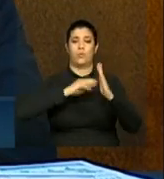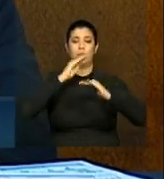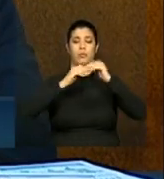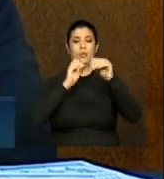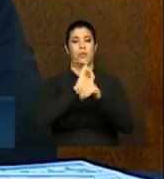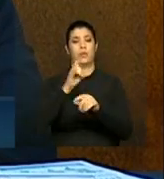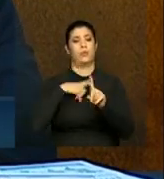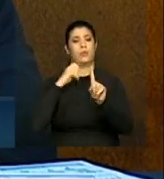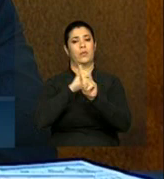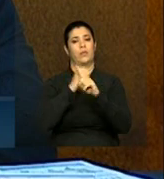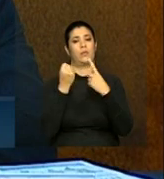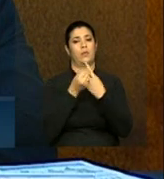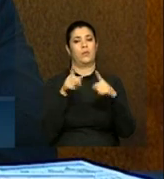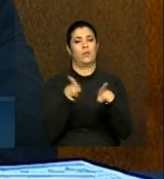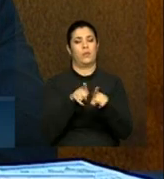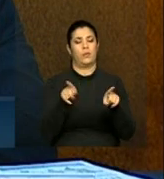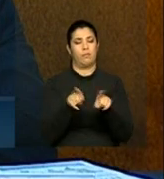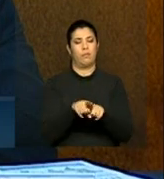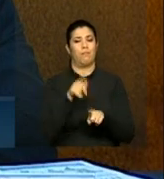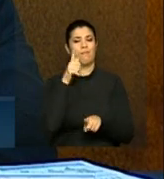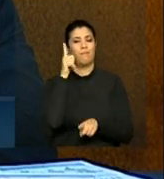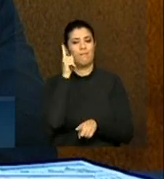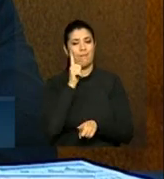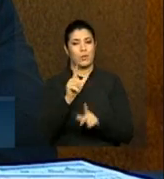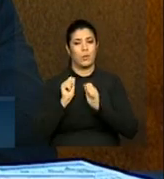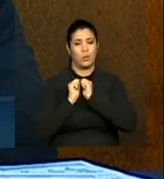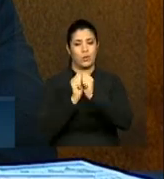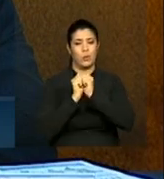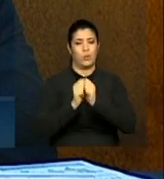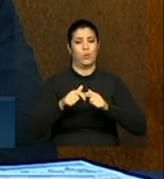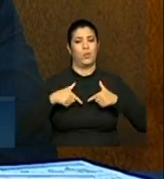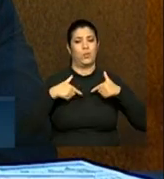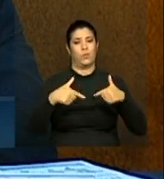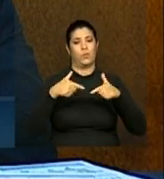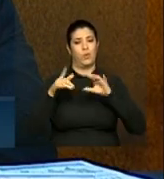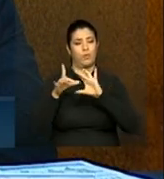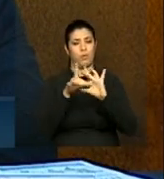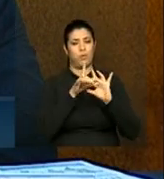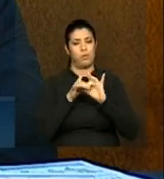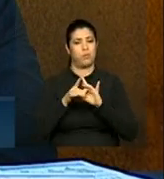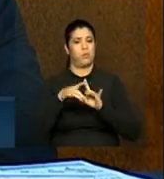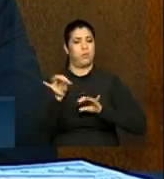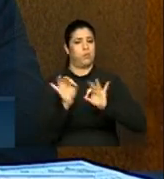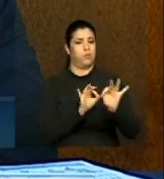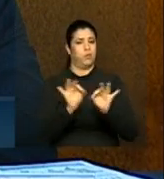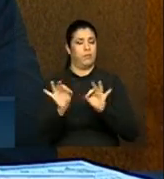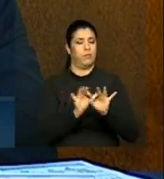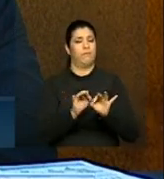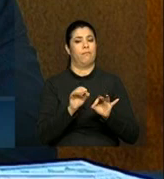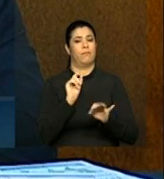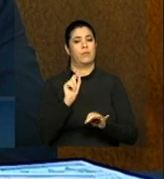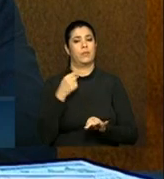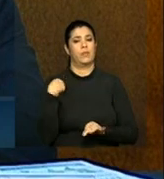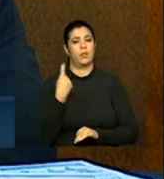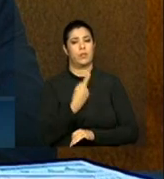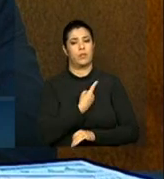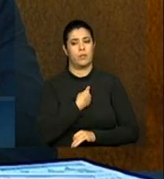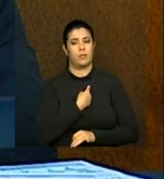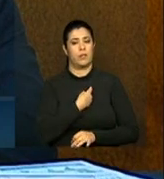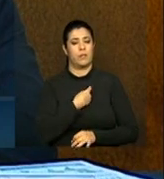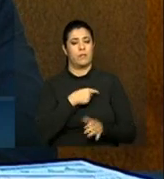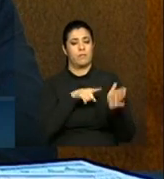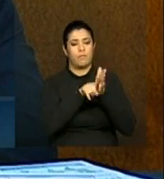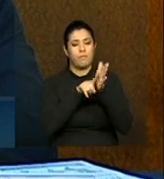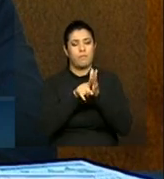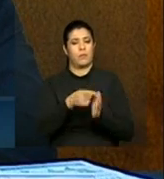se a sociedade civil brasileira tiver ao lado, atenta, forte, mobilizada, para que a gente para que nos fiscalize